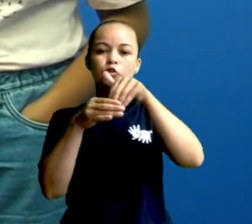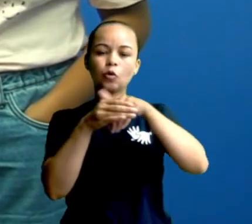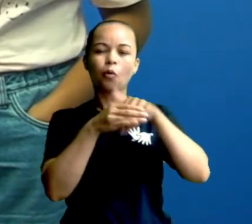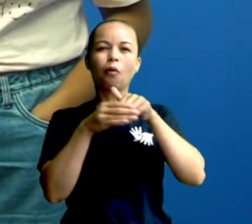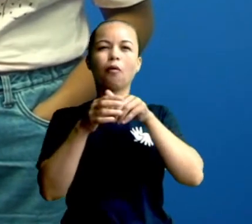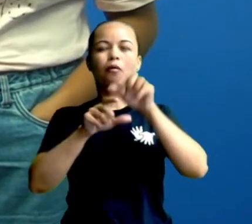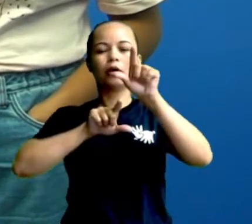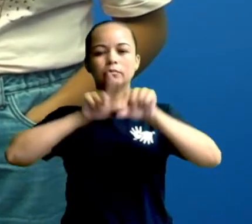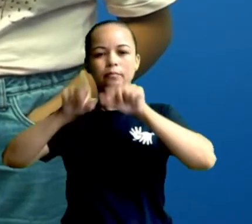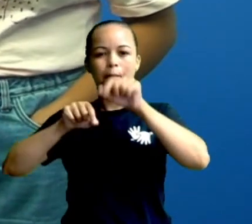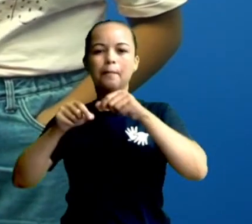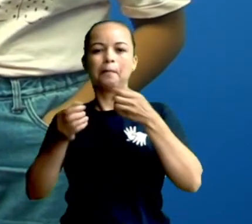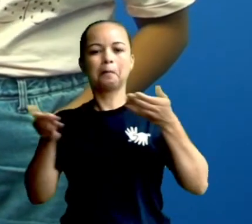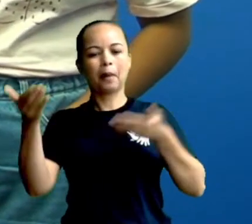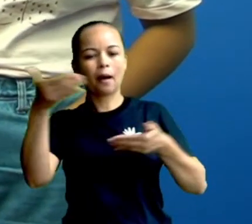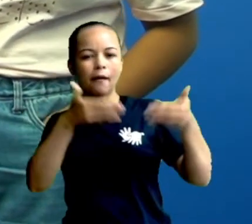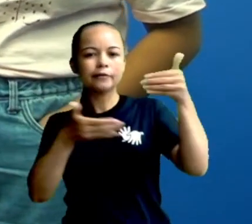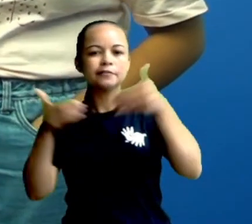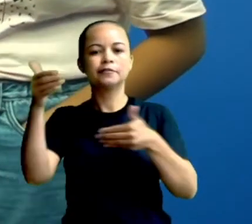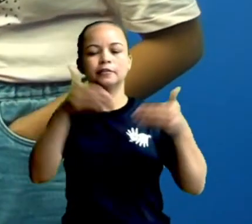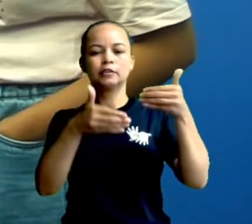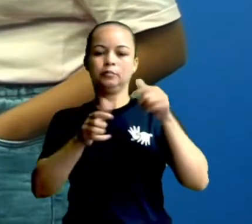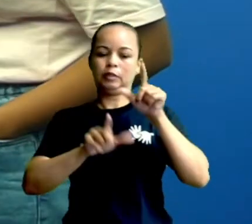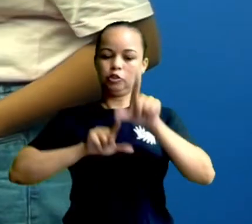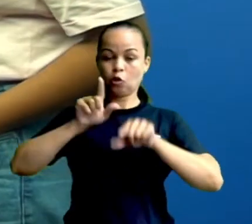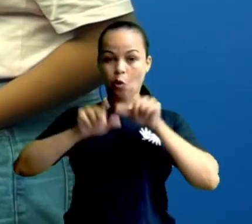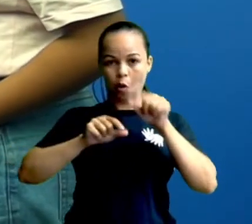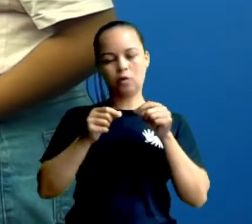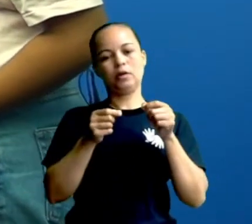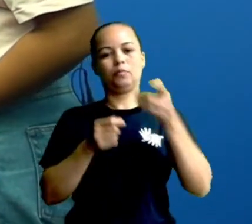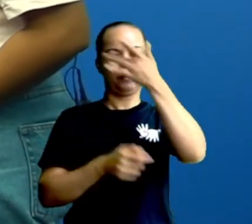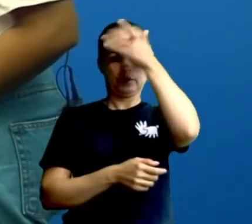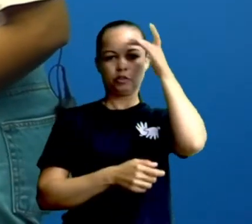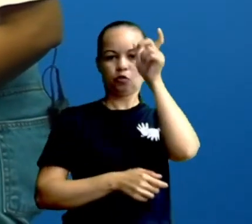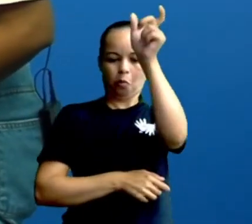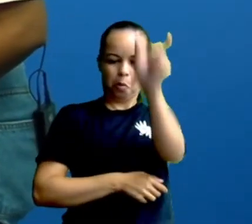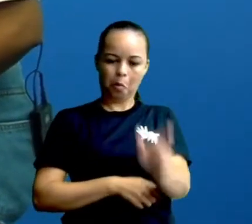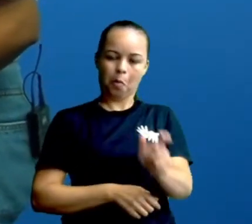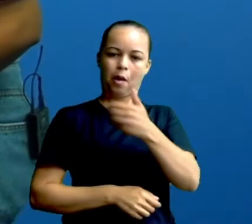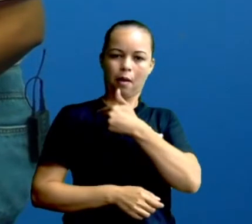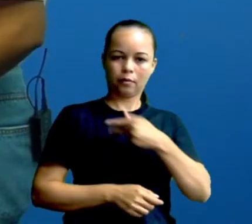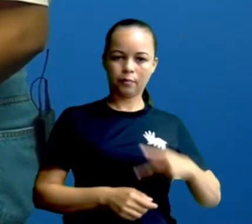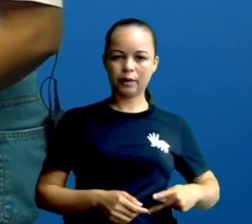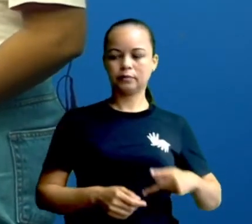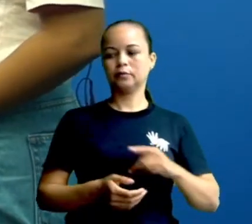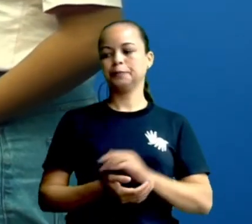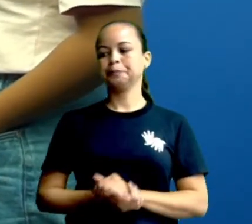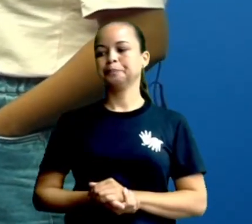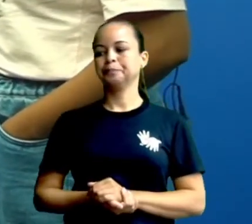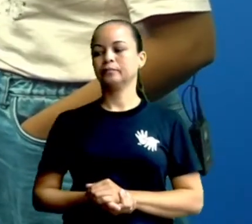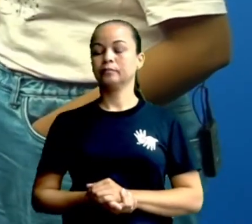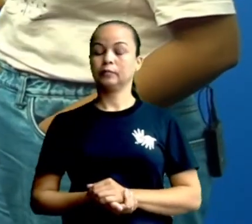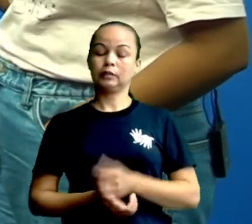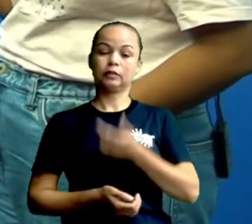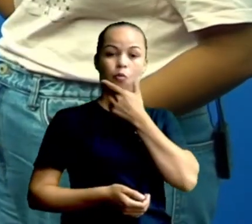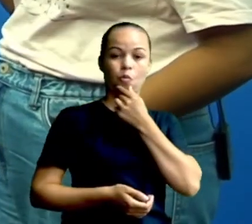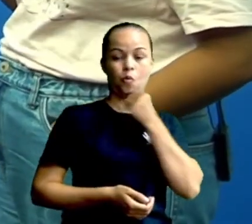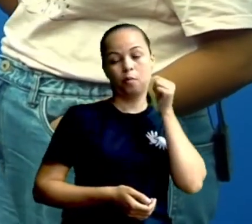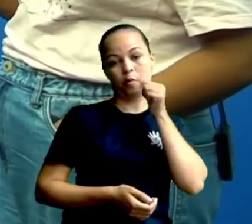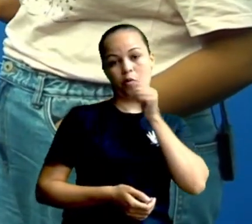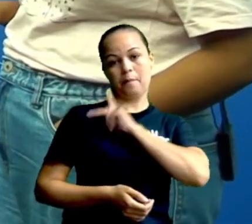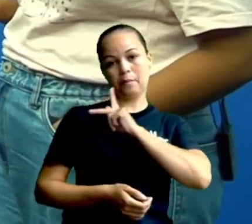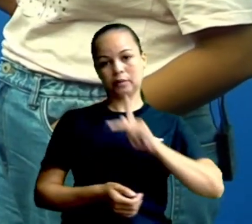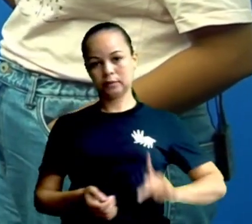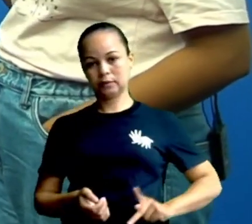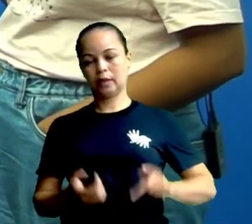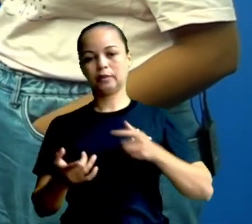escolhem elas participam Escolhe um representante tá bom então o presidente eu a presidente